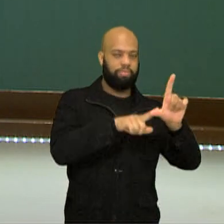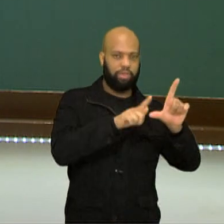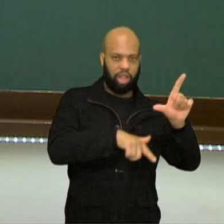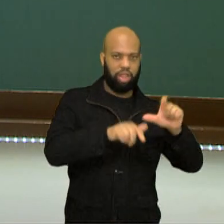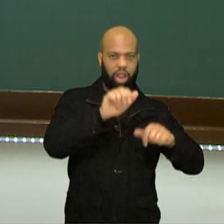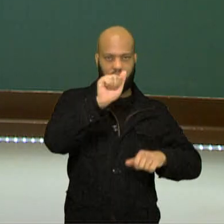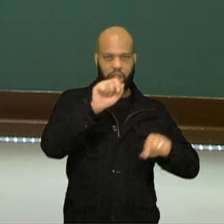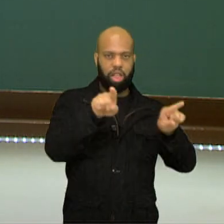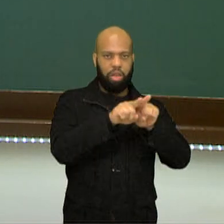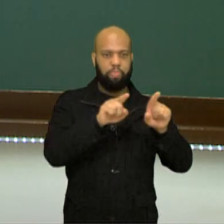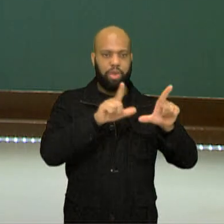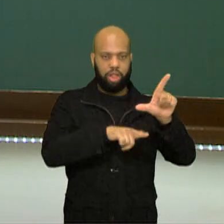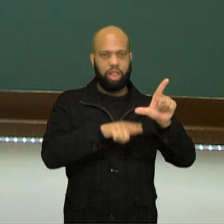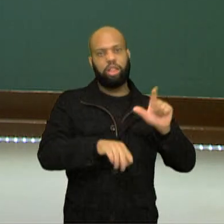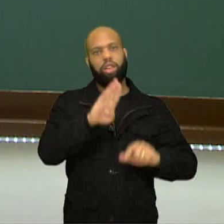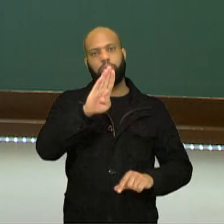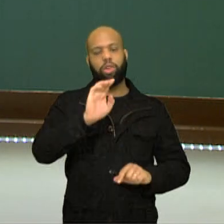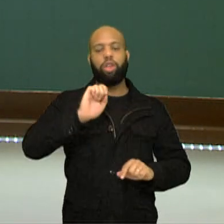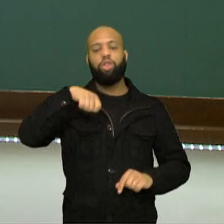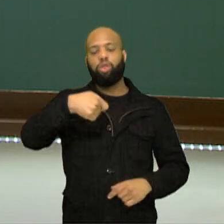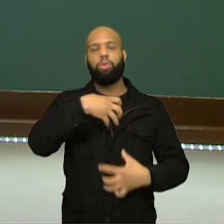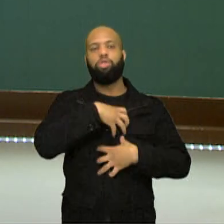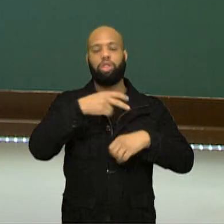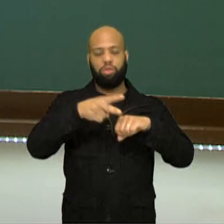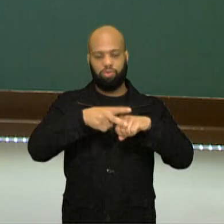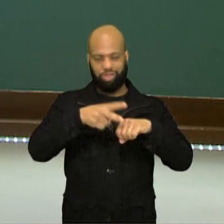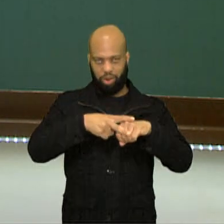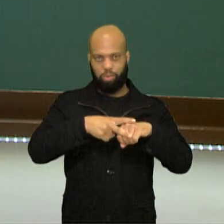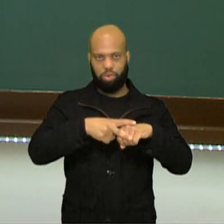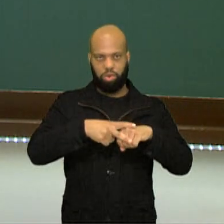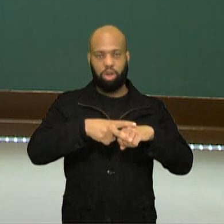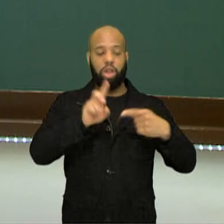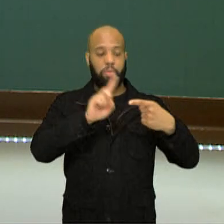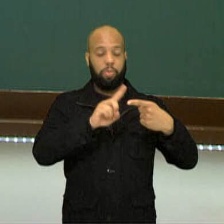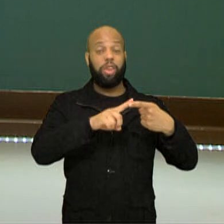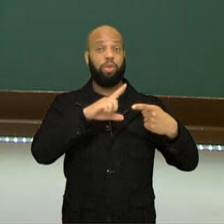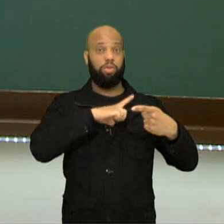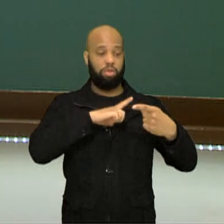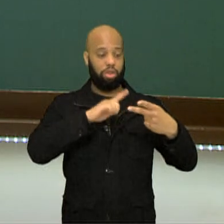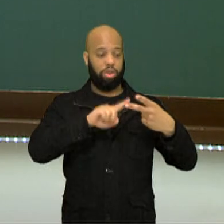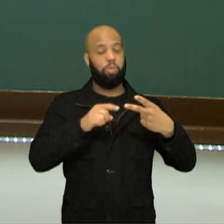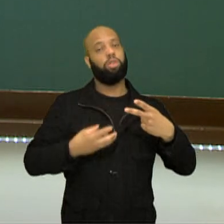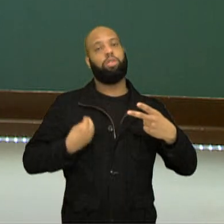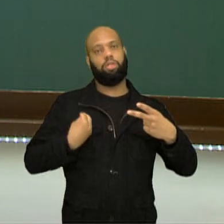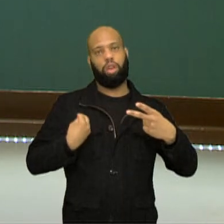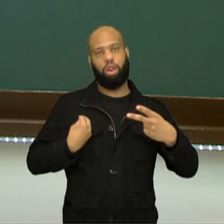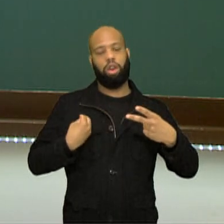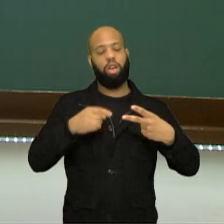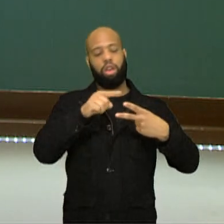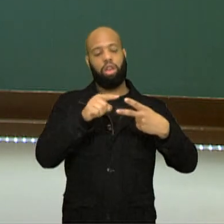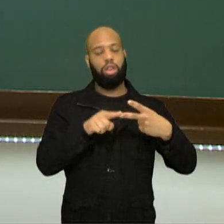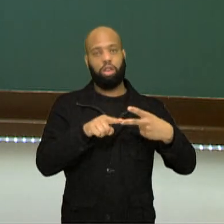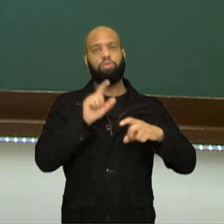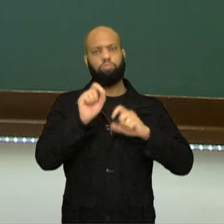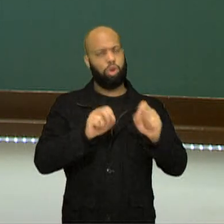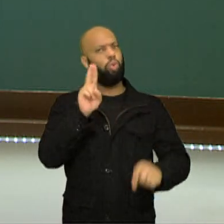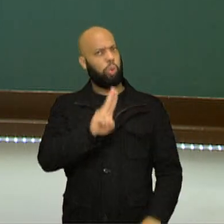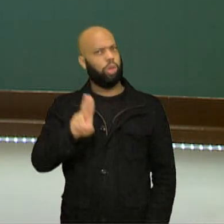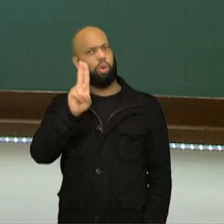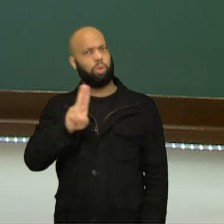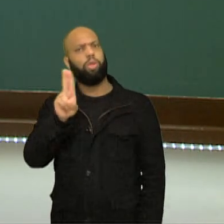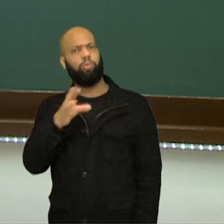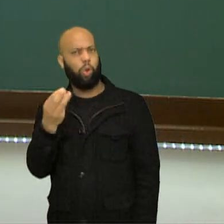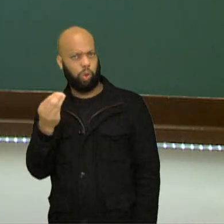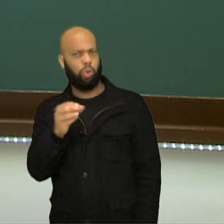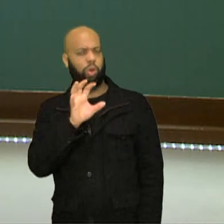sobre formas verbais, no primeiro caso do verbo ter e no segundo caso do verbo ser, né? Dois verbos muito produtivos, tanto